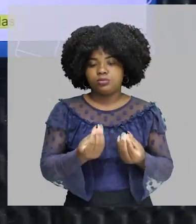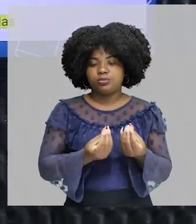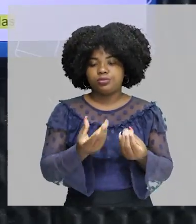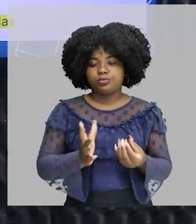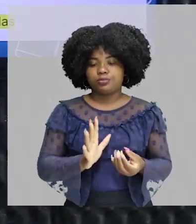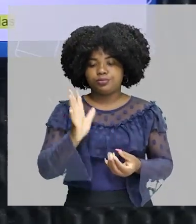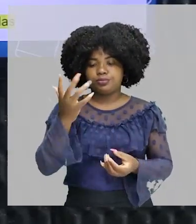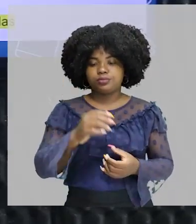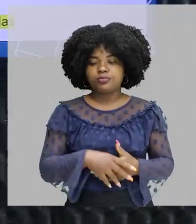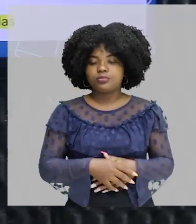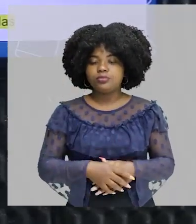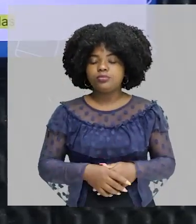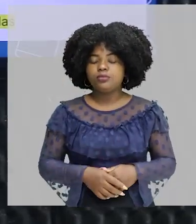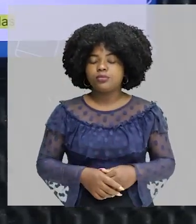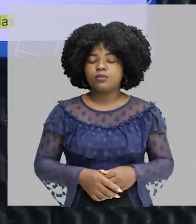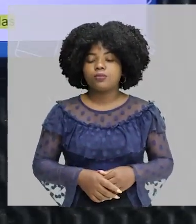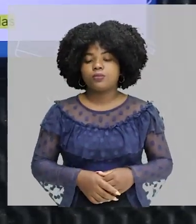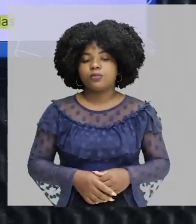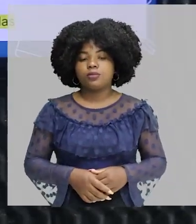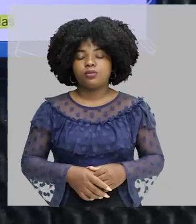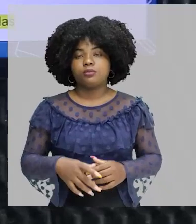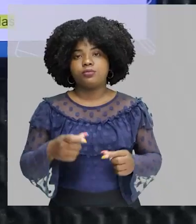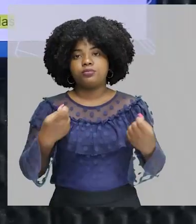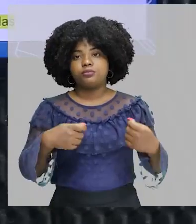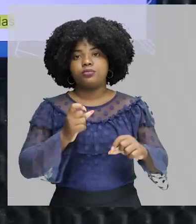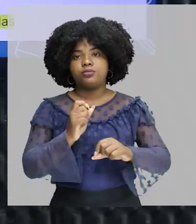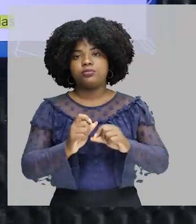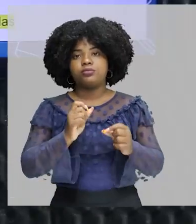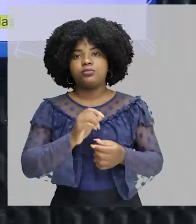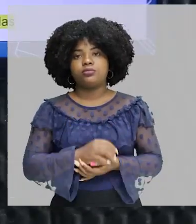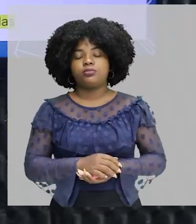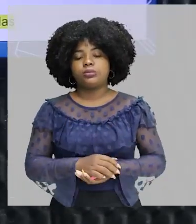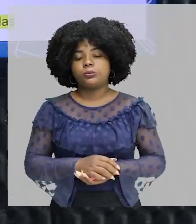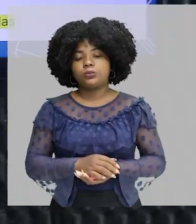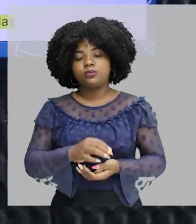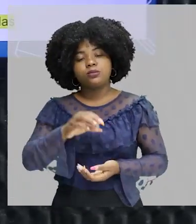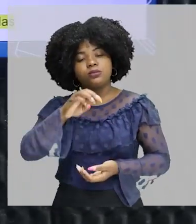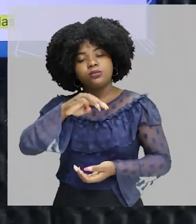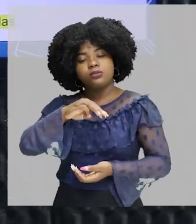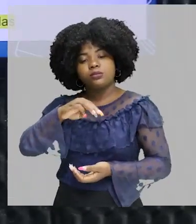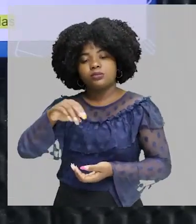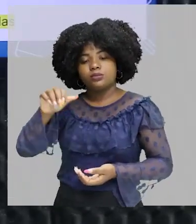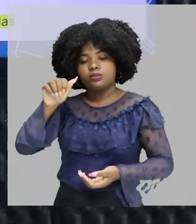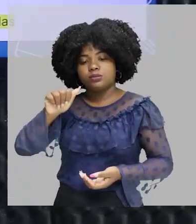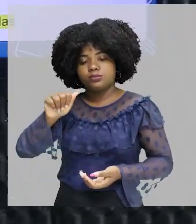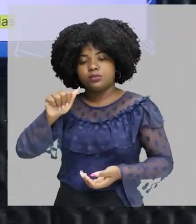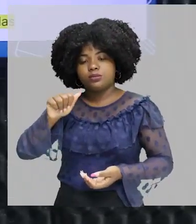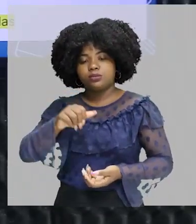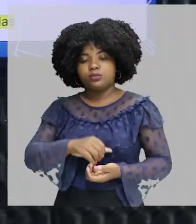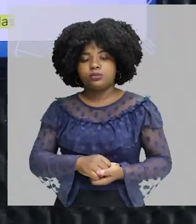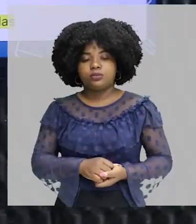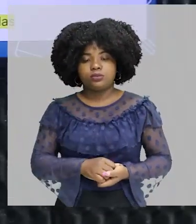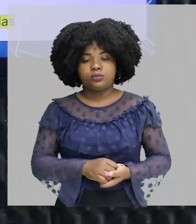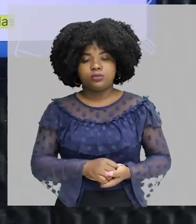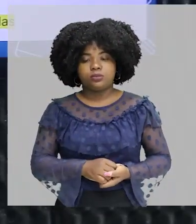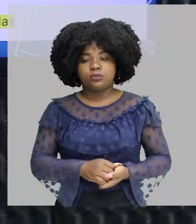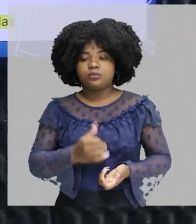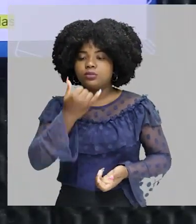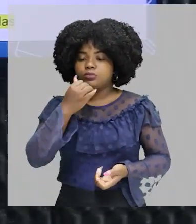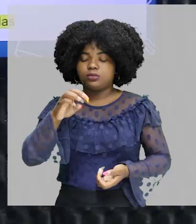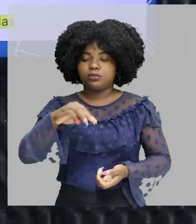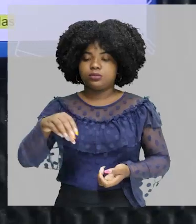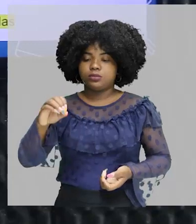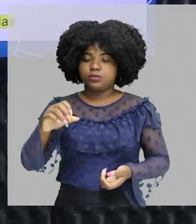resolver? Primeiramente, turminha, nós vamos determinar a massa molar, porque a quantidade de moléculas